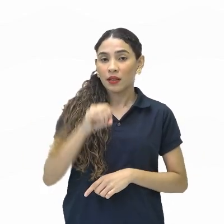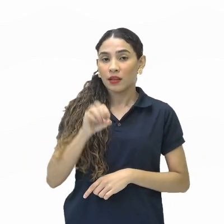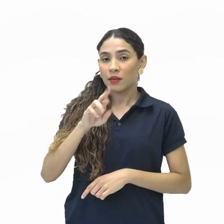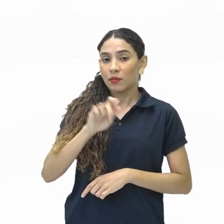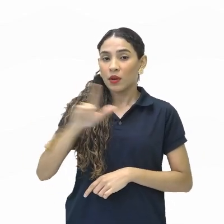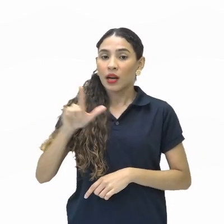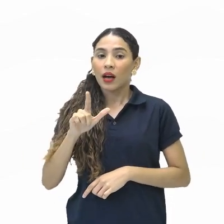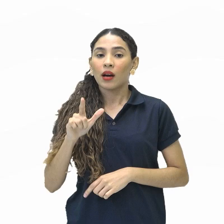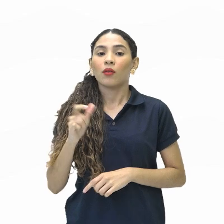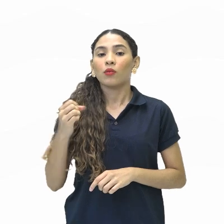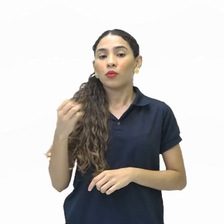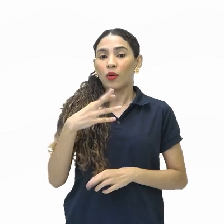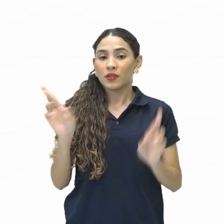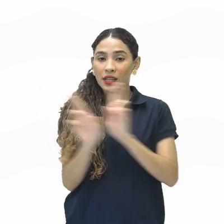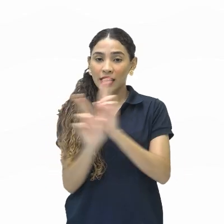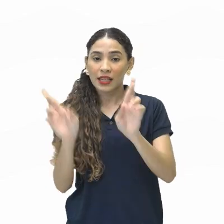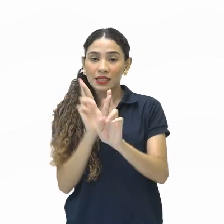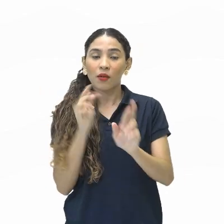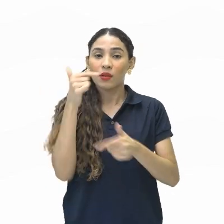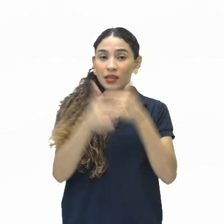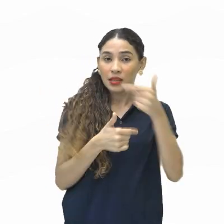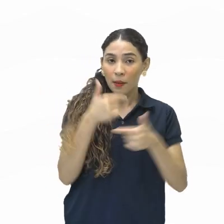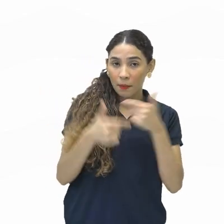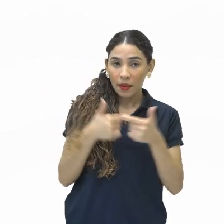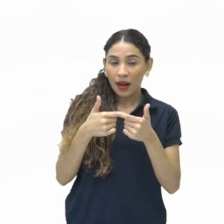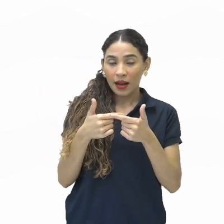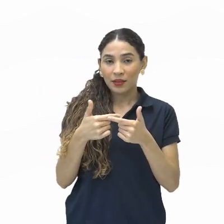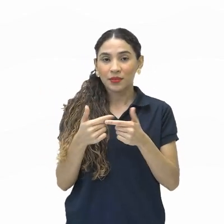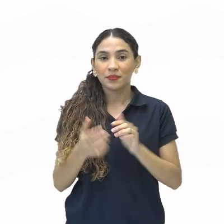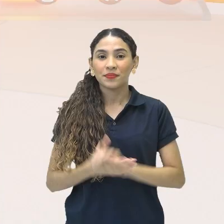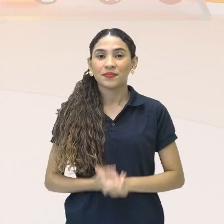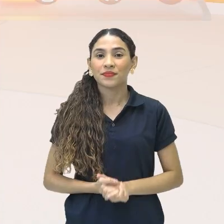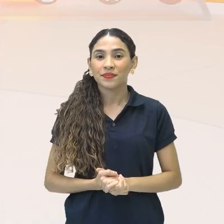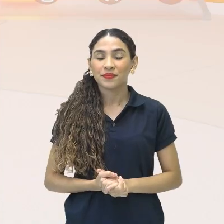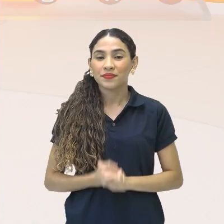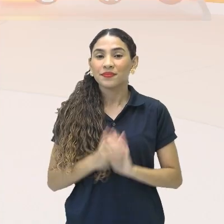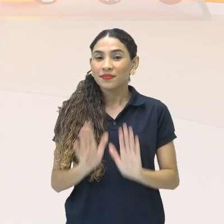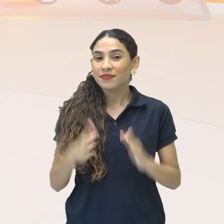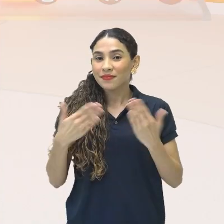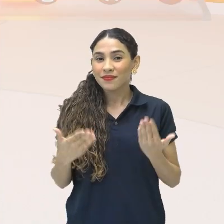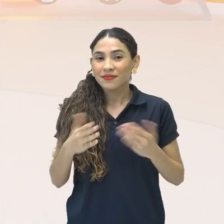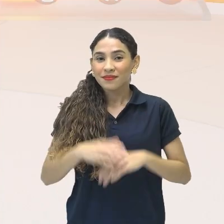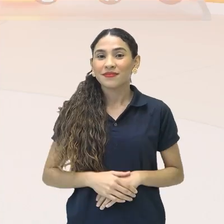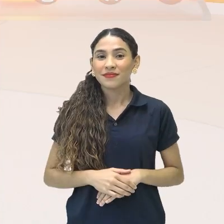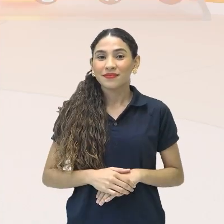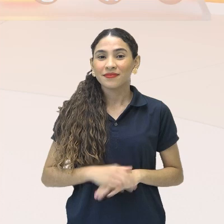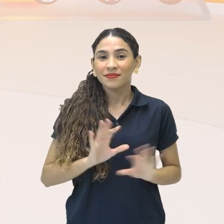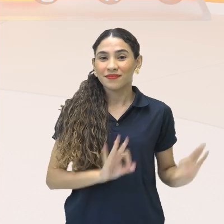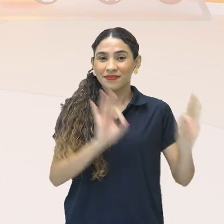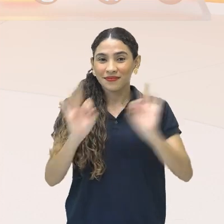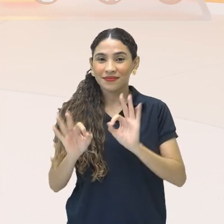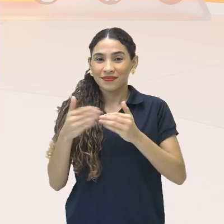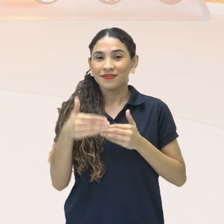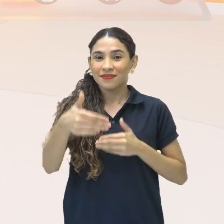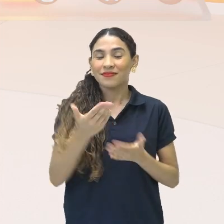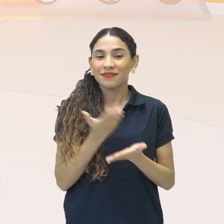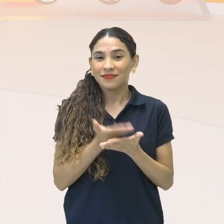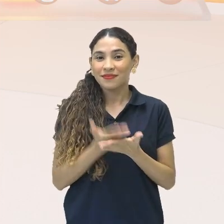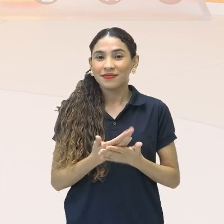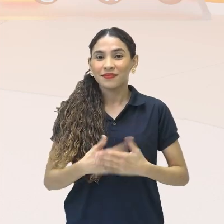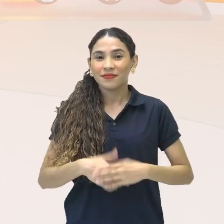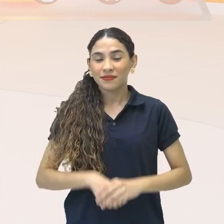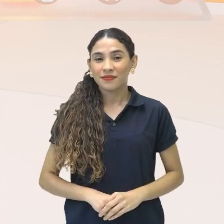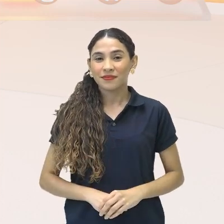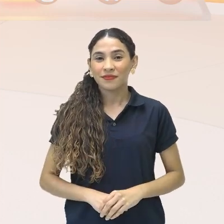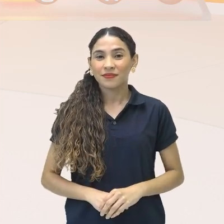nas novas relações de trabalho e emprego. Então, venham comigo e vamos à nossa